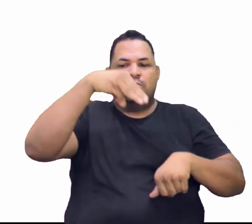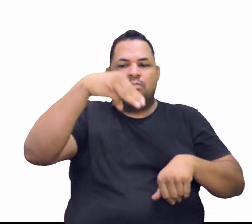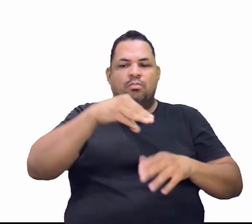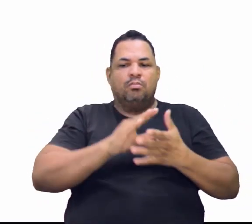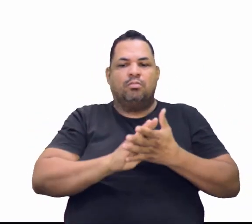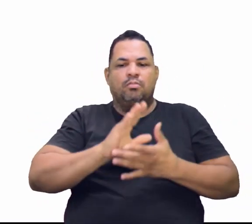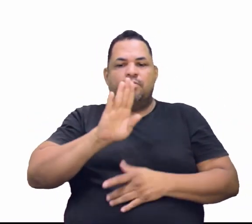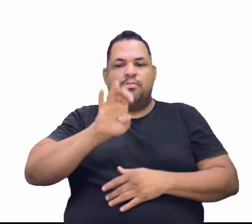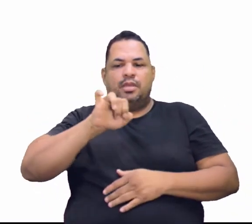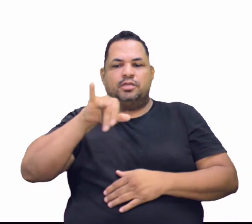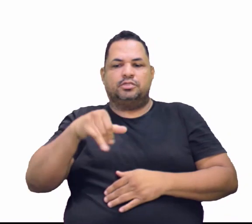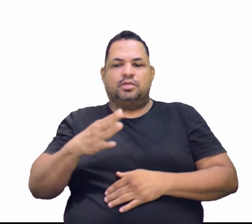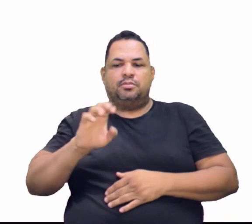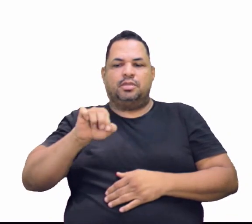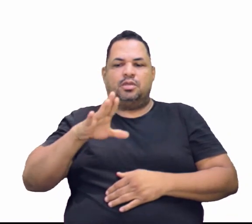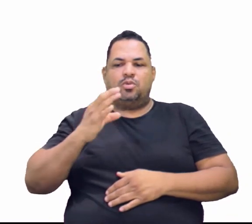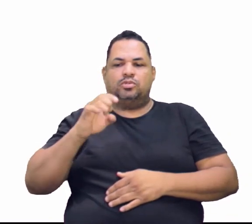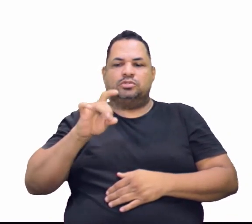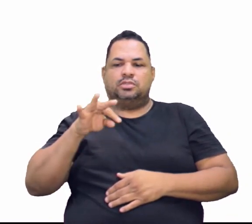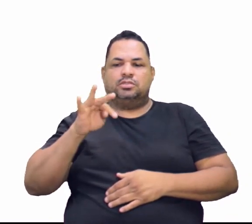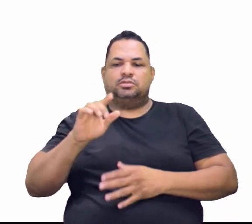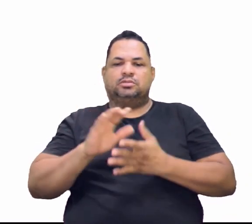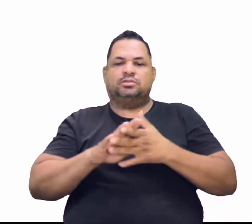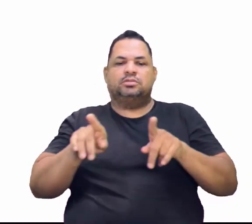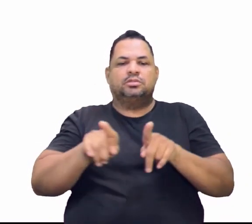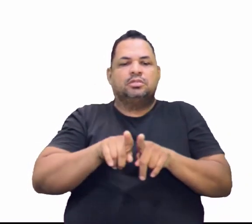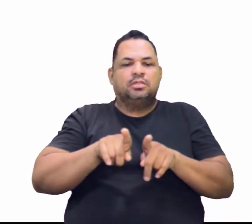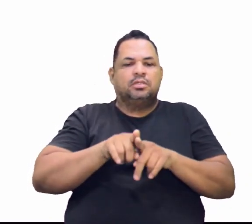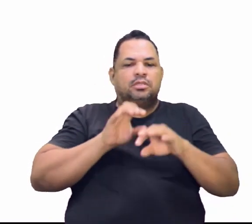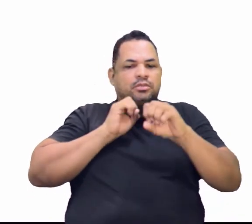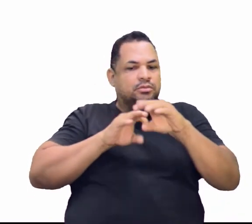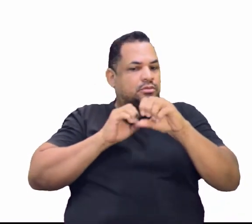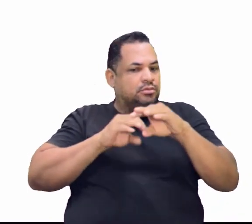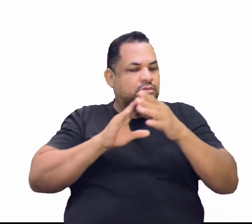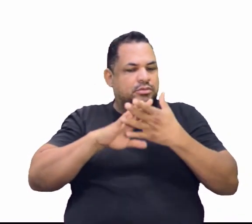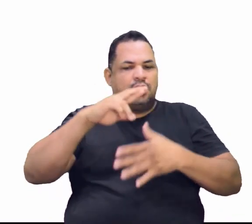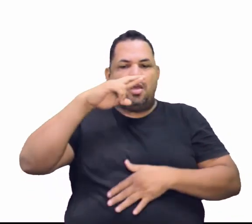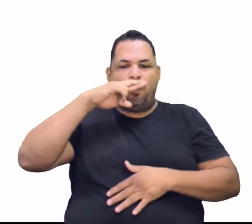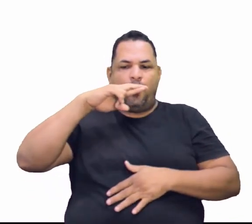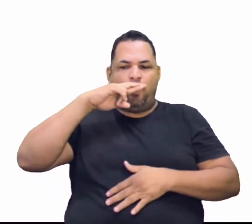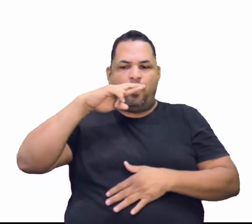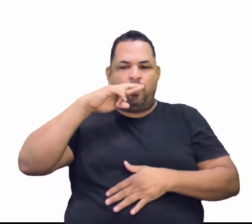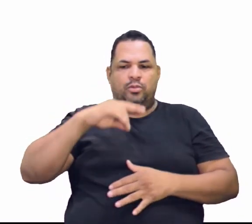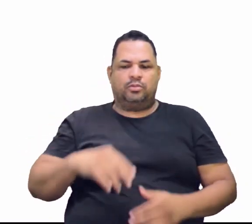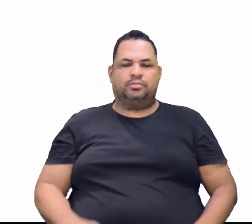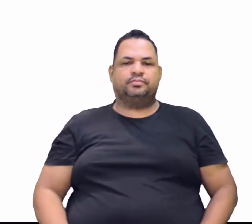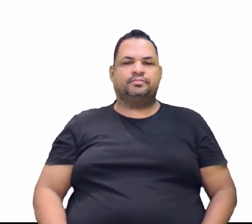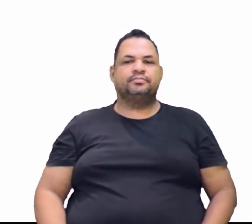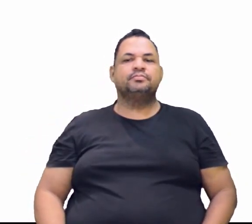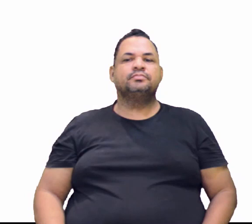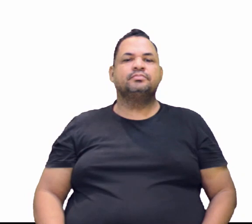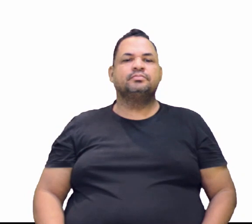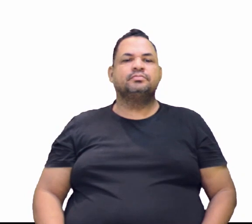o Benjamin Constant, também é um cara que vai incentivar bastante o Rondon. E